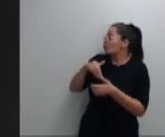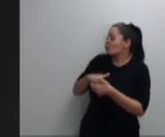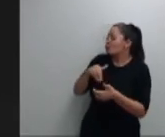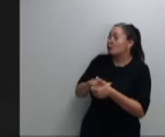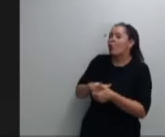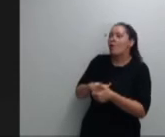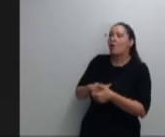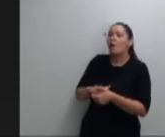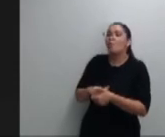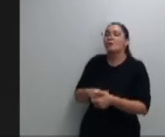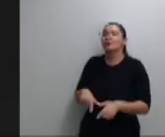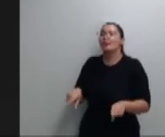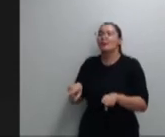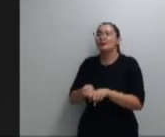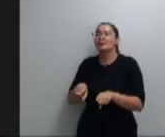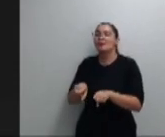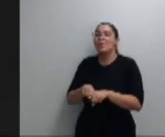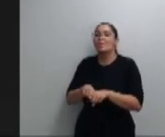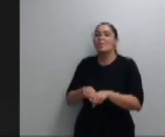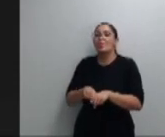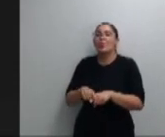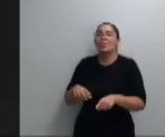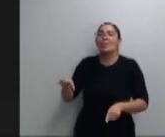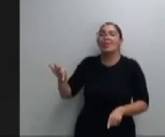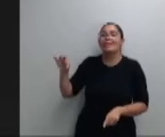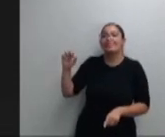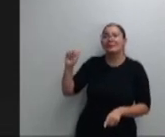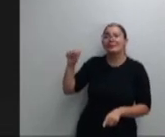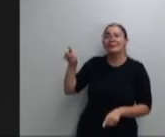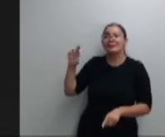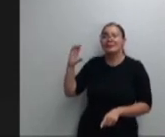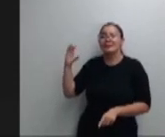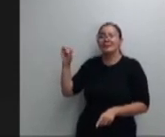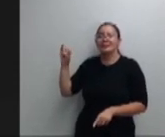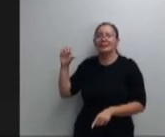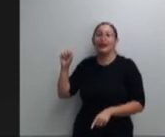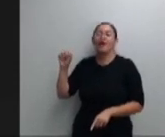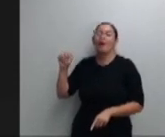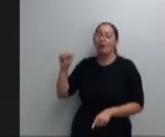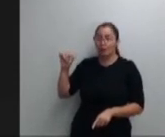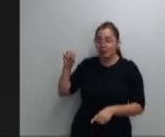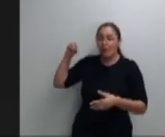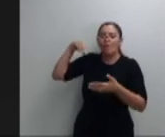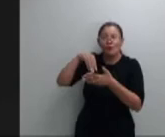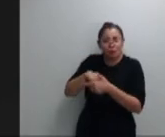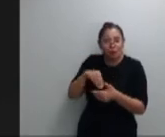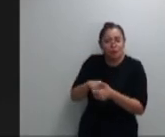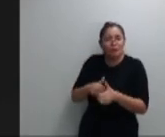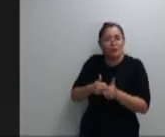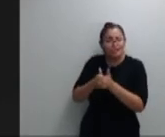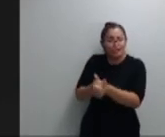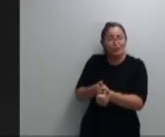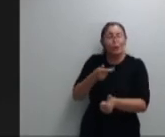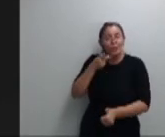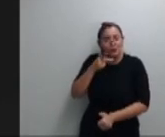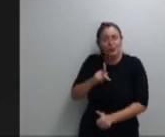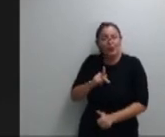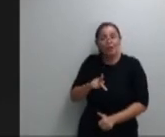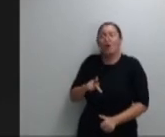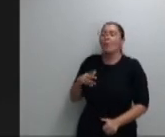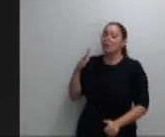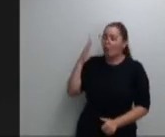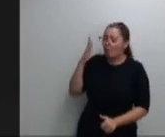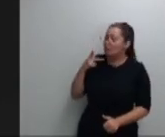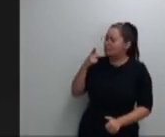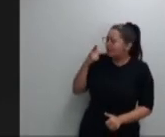Se eu tivesse ouvido o doutor Tacismo também eu iria votar com certeza seguindo o que ele falou porque ambos explanaram